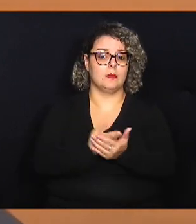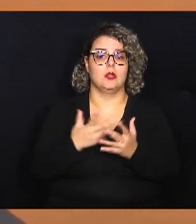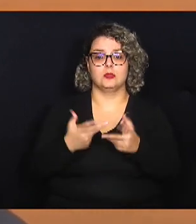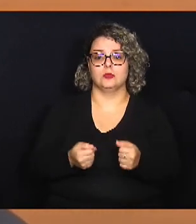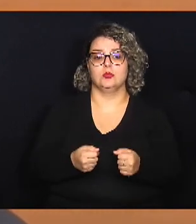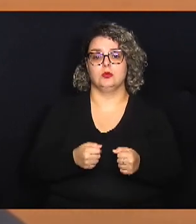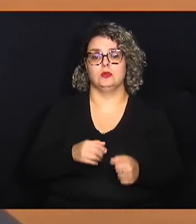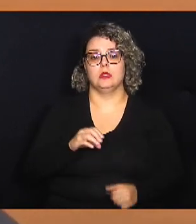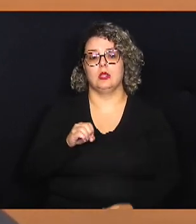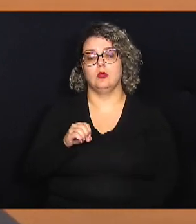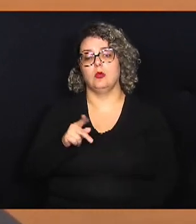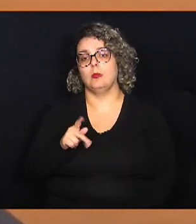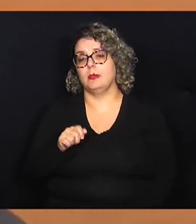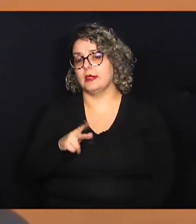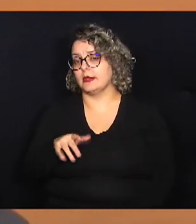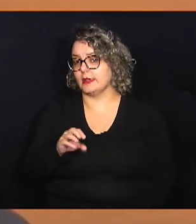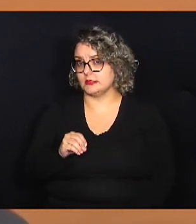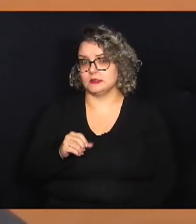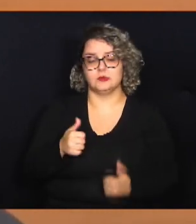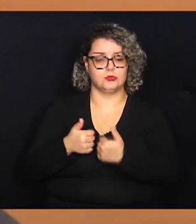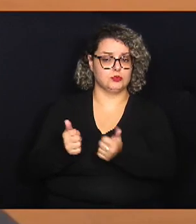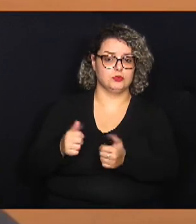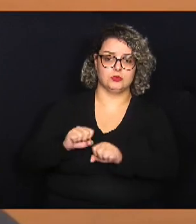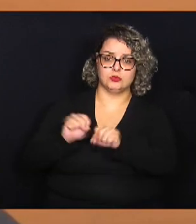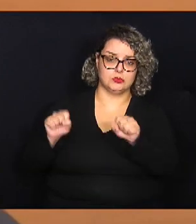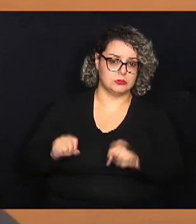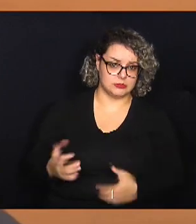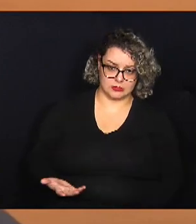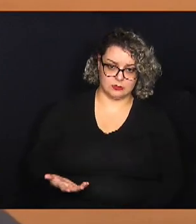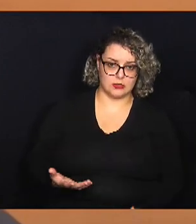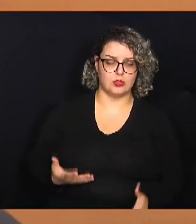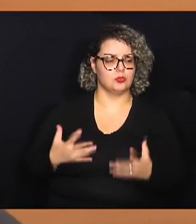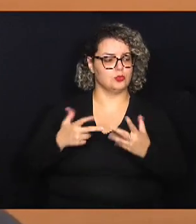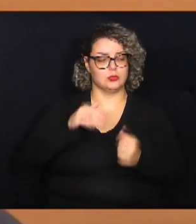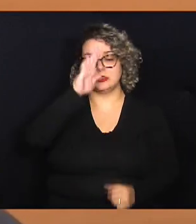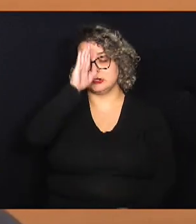de transporte. Então, todas as gratuidades que já existem hoje,